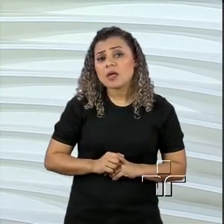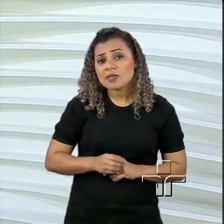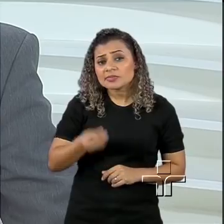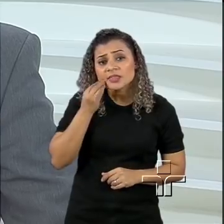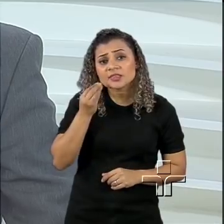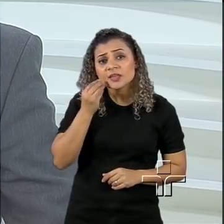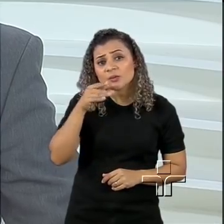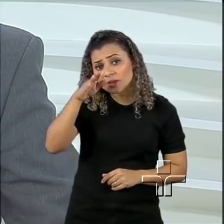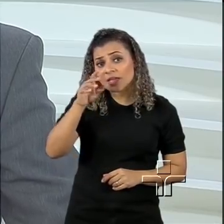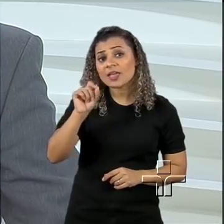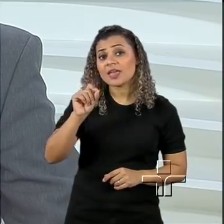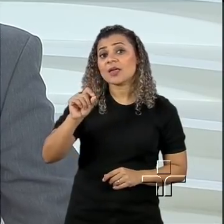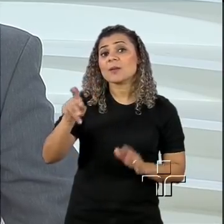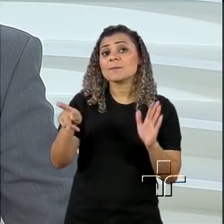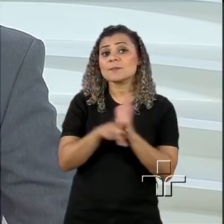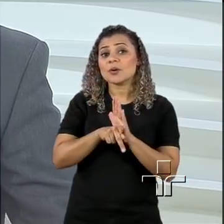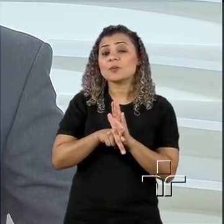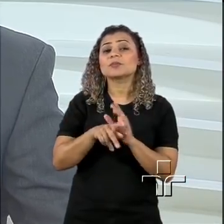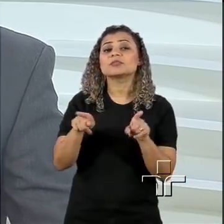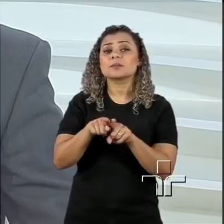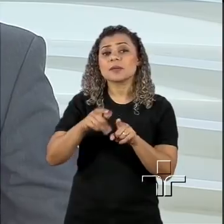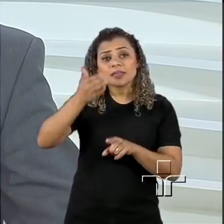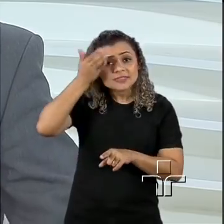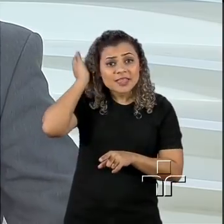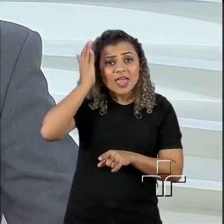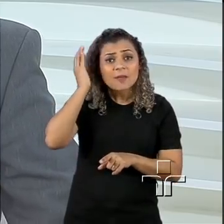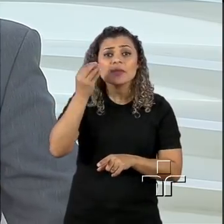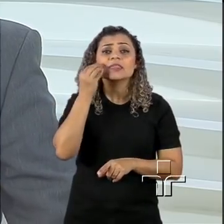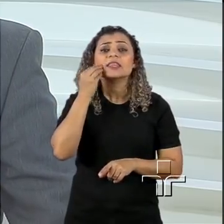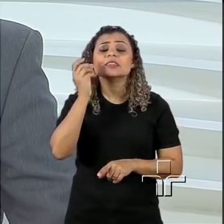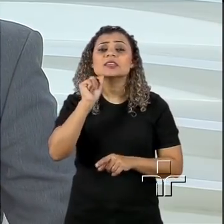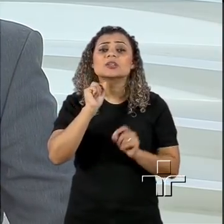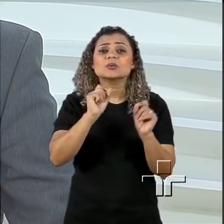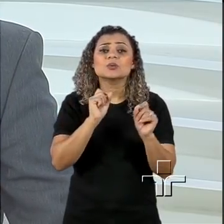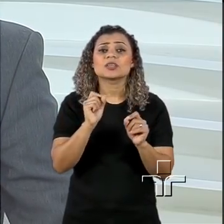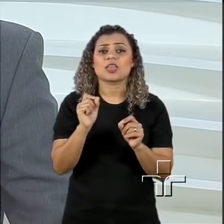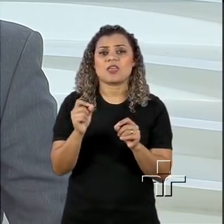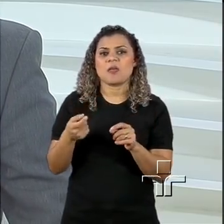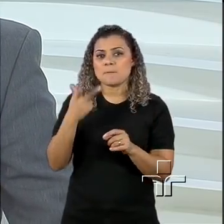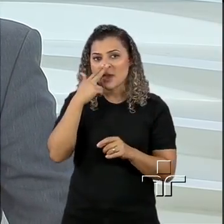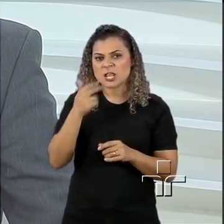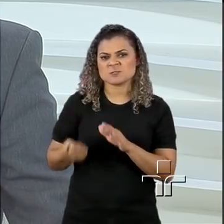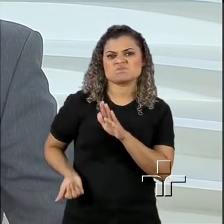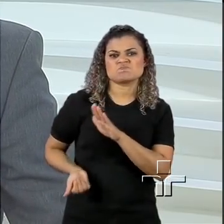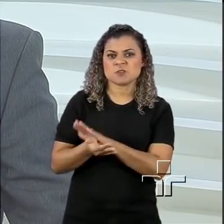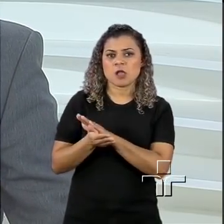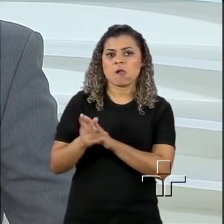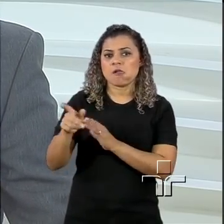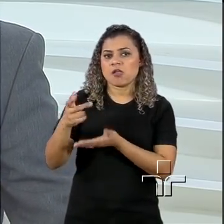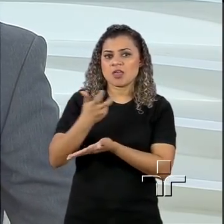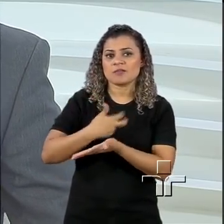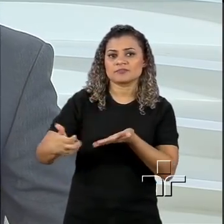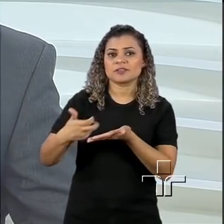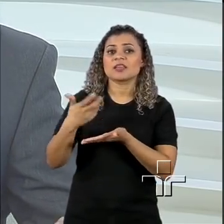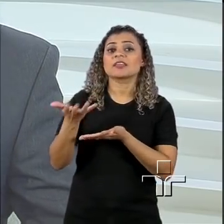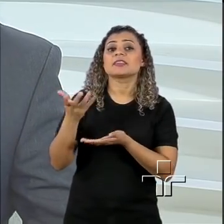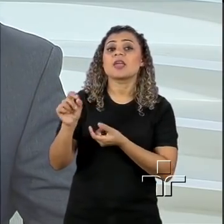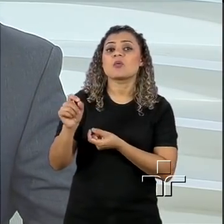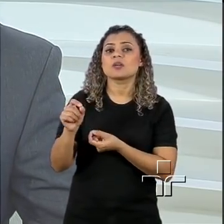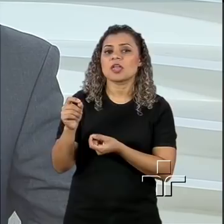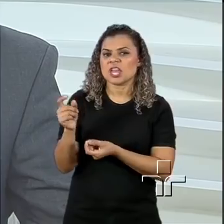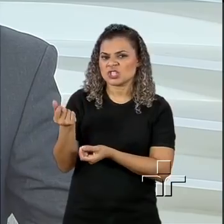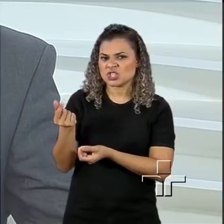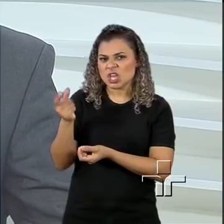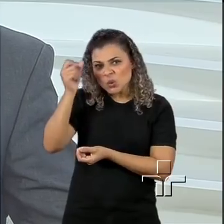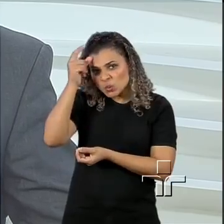governo Temer, governo do consórcio MDB-PSDB, consórcio golpista, que quer tirar recursos da